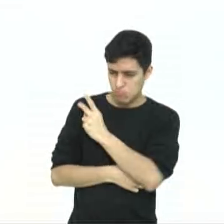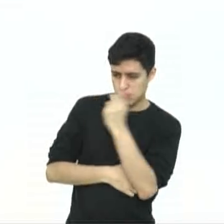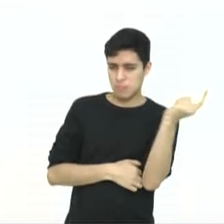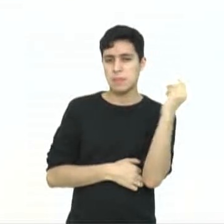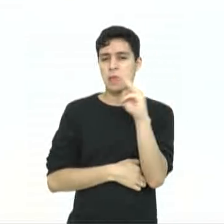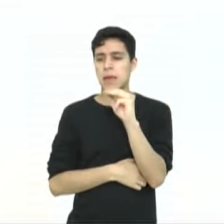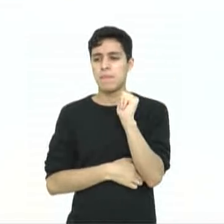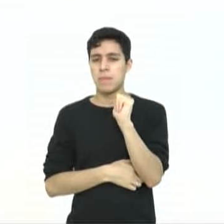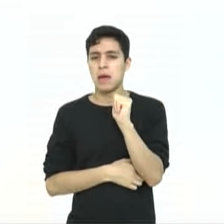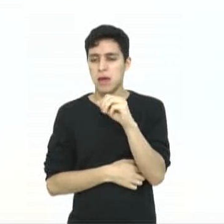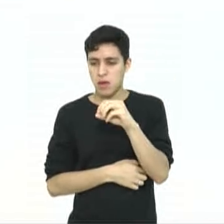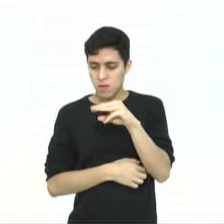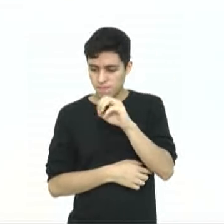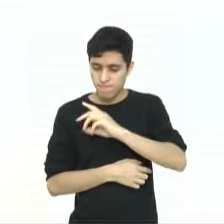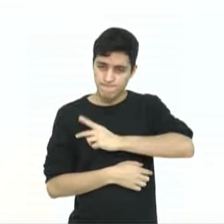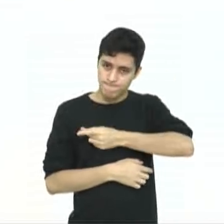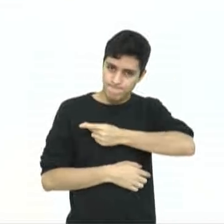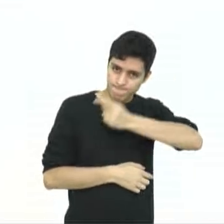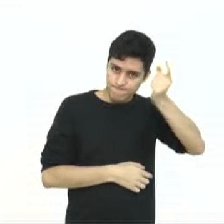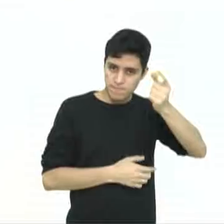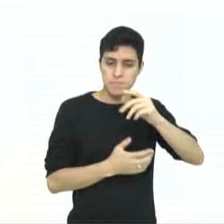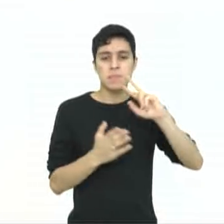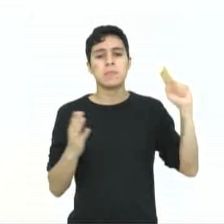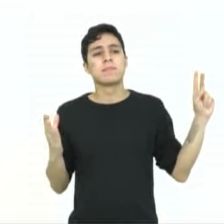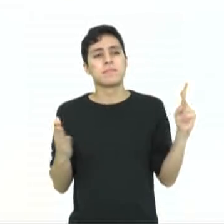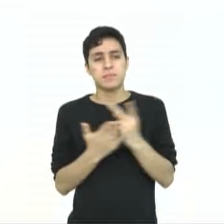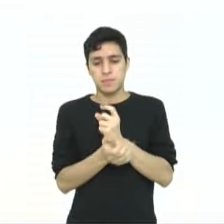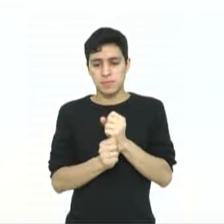2020, né? Menos 622, vai dar